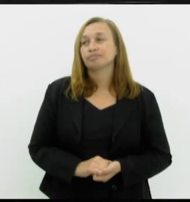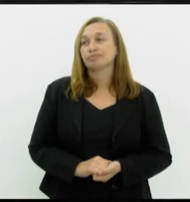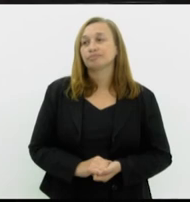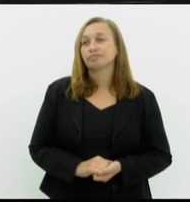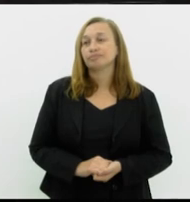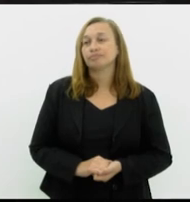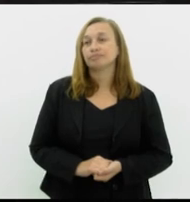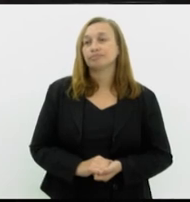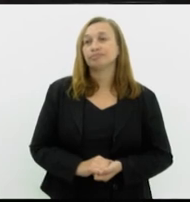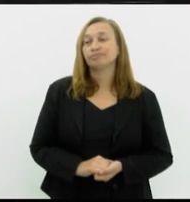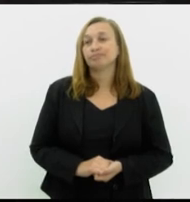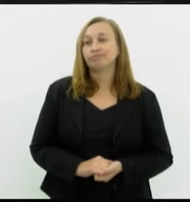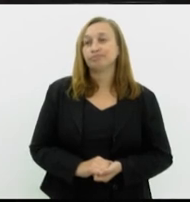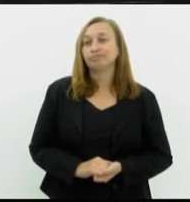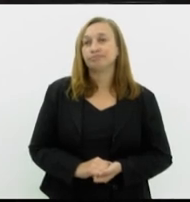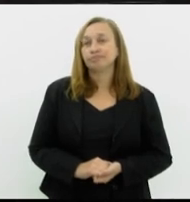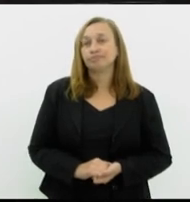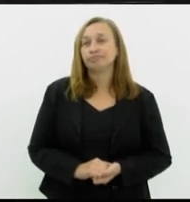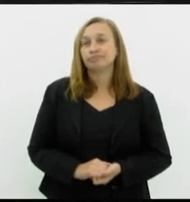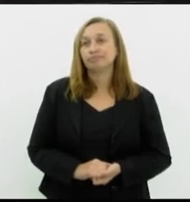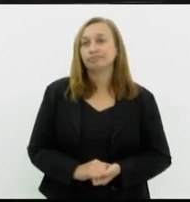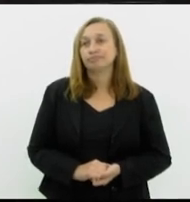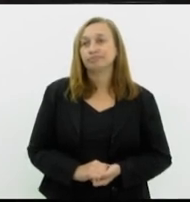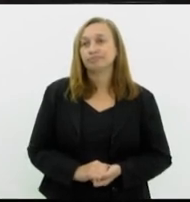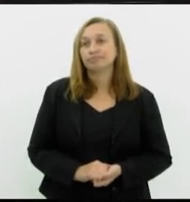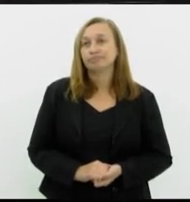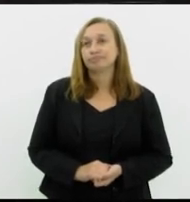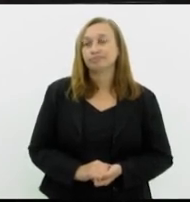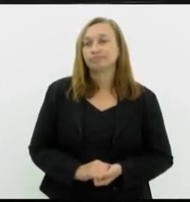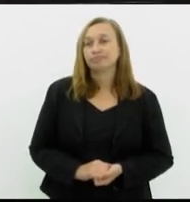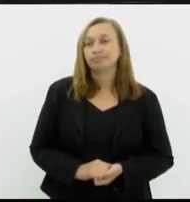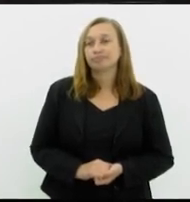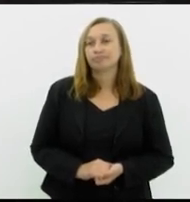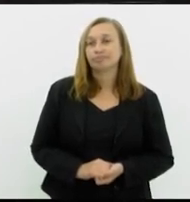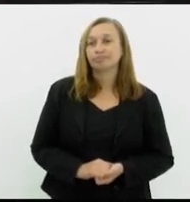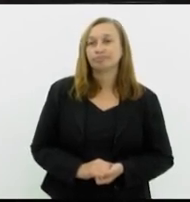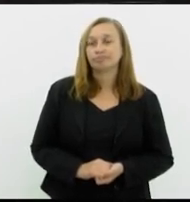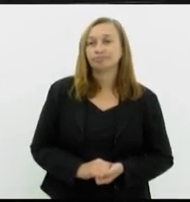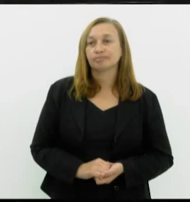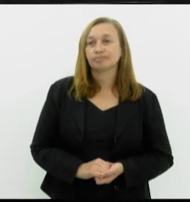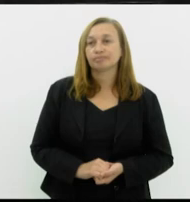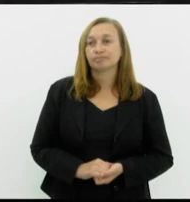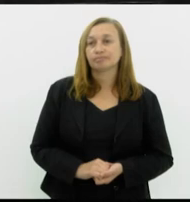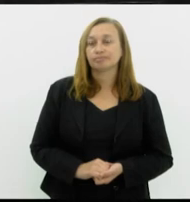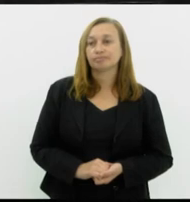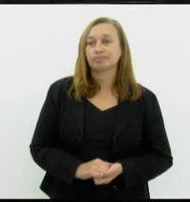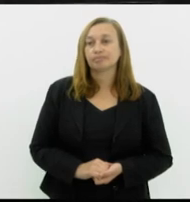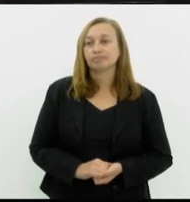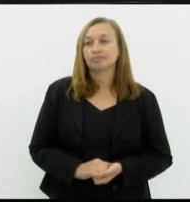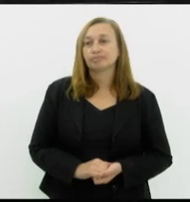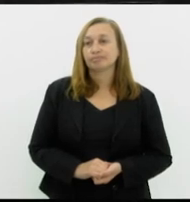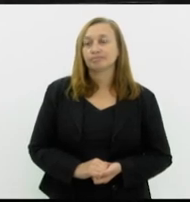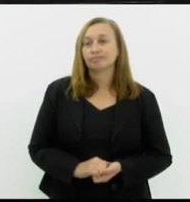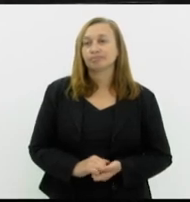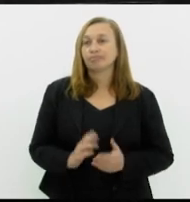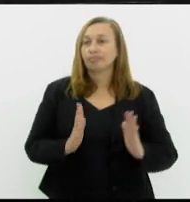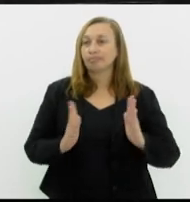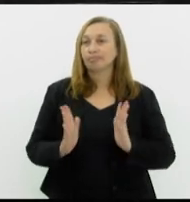voltar aqui à narrativa do expediente final.